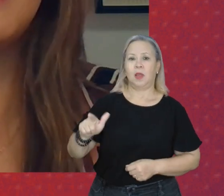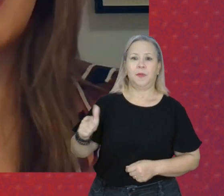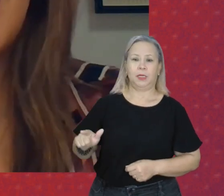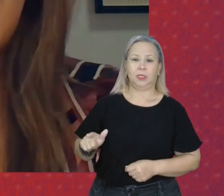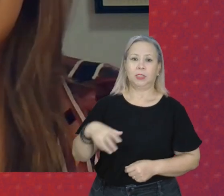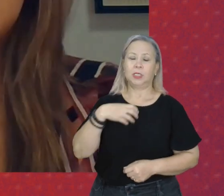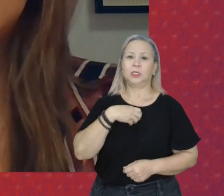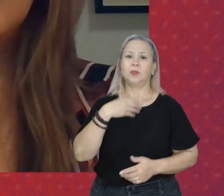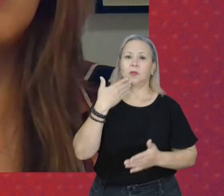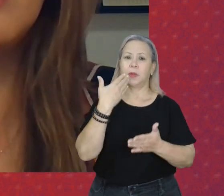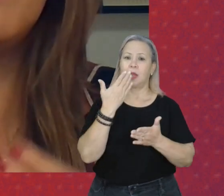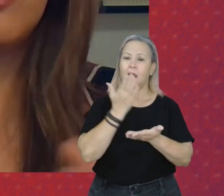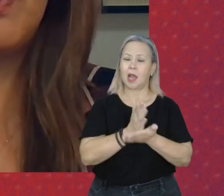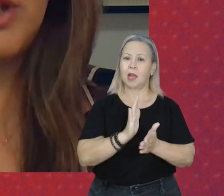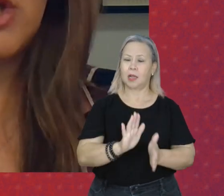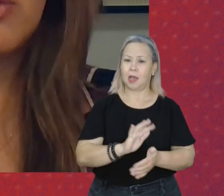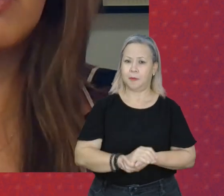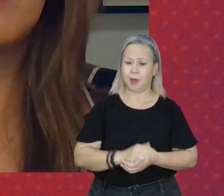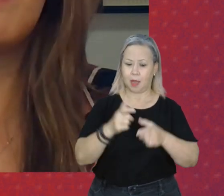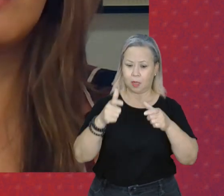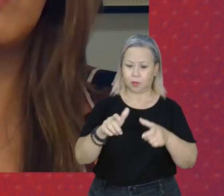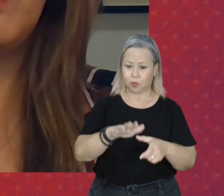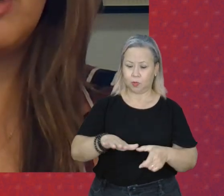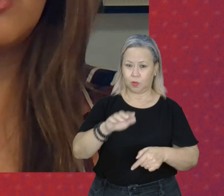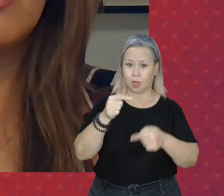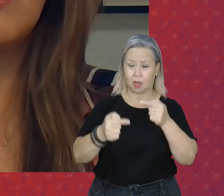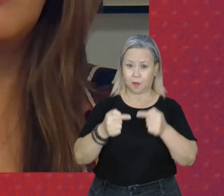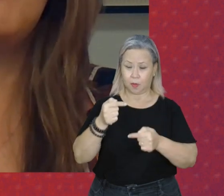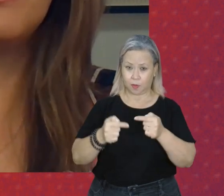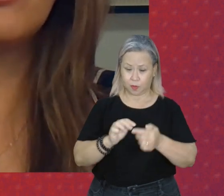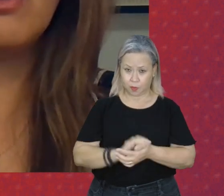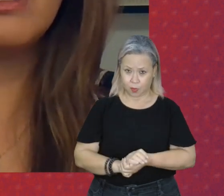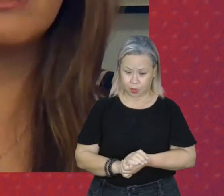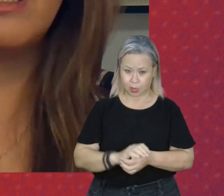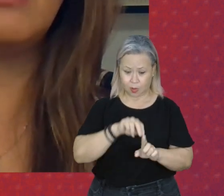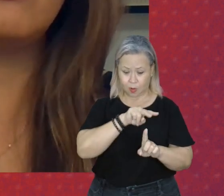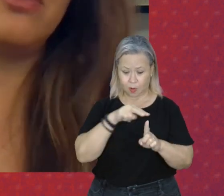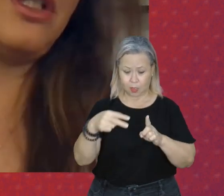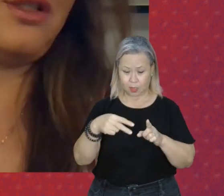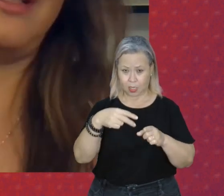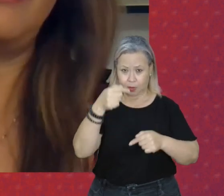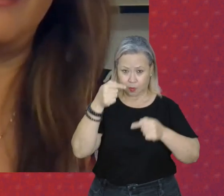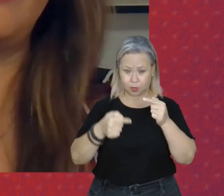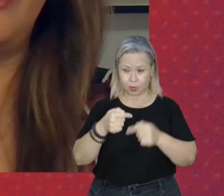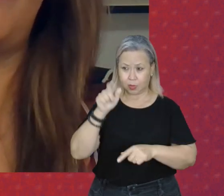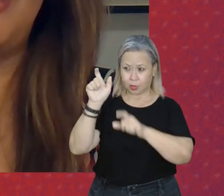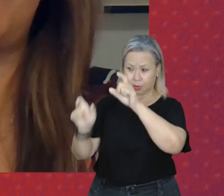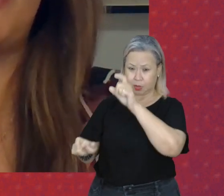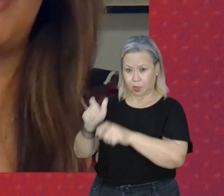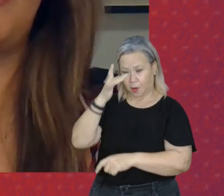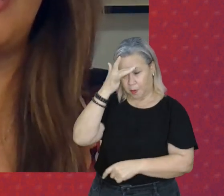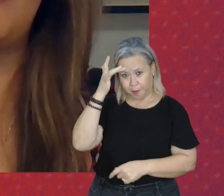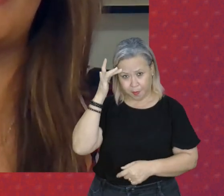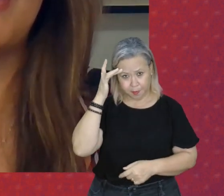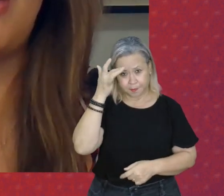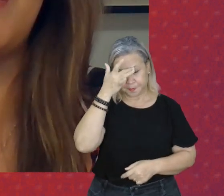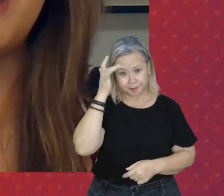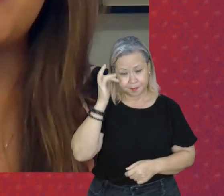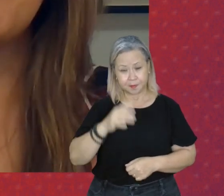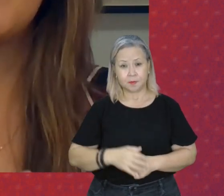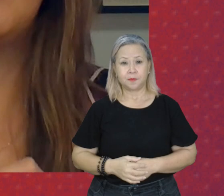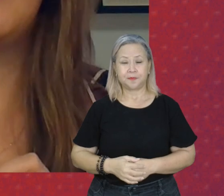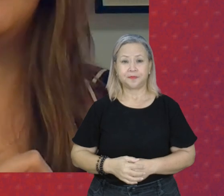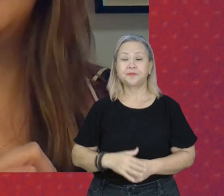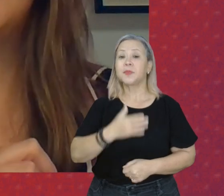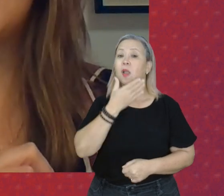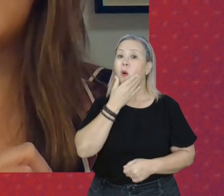forma a eliminar do âmbito político, do espectro político, pessoas, né, geralmente pessoas, quando eu digo são os